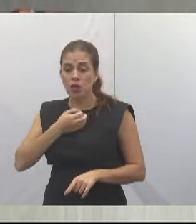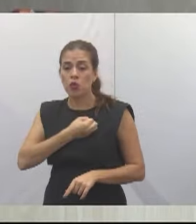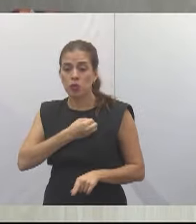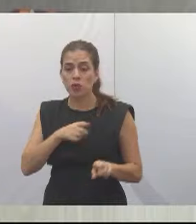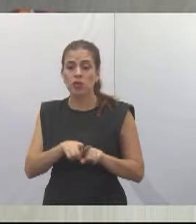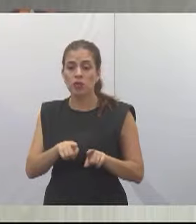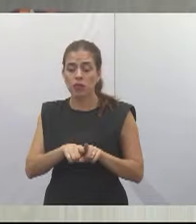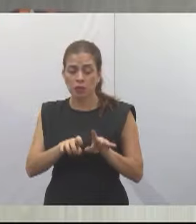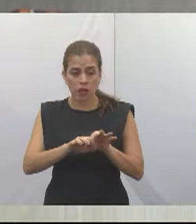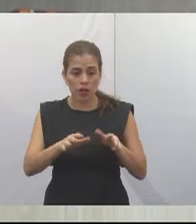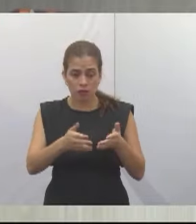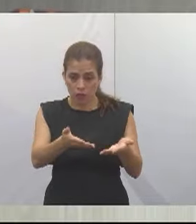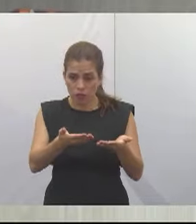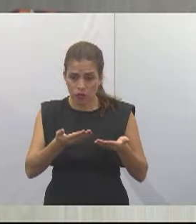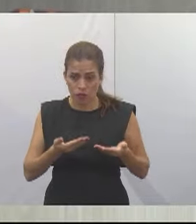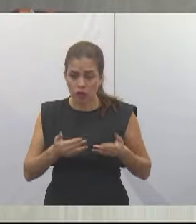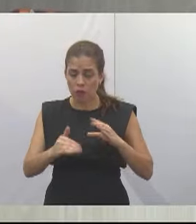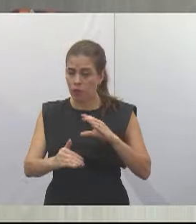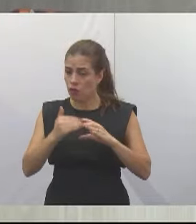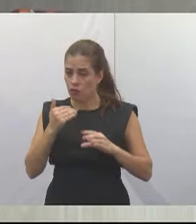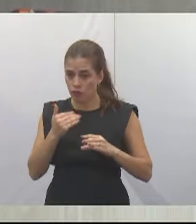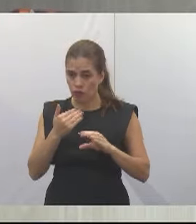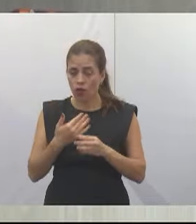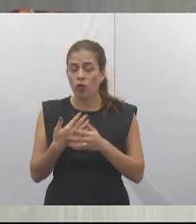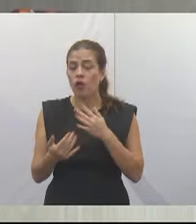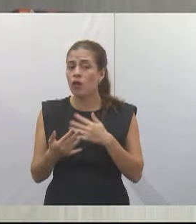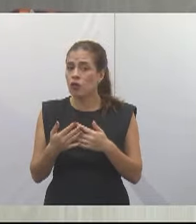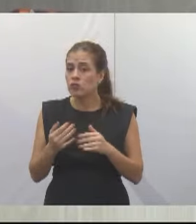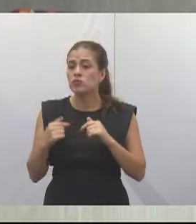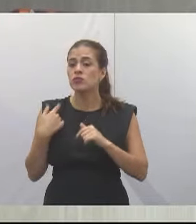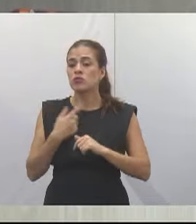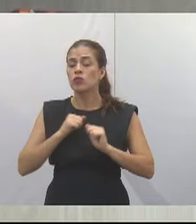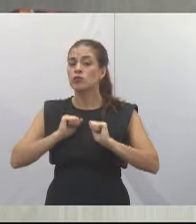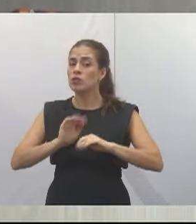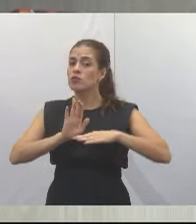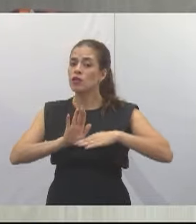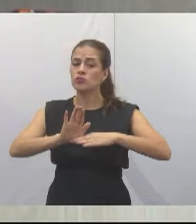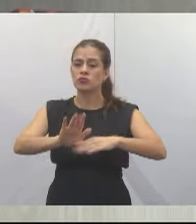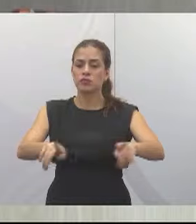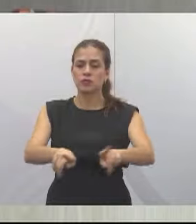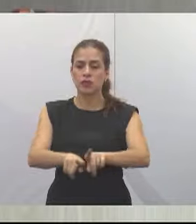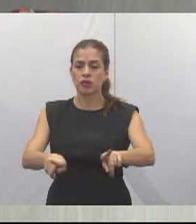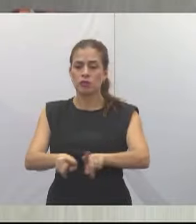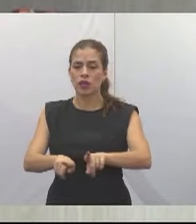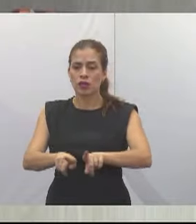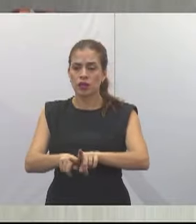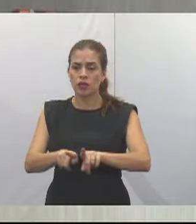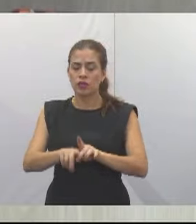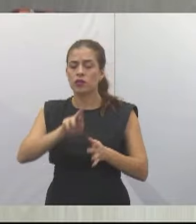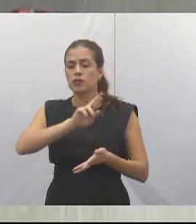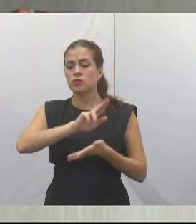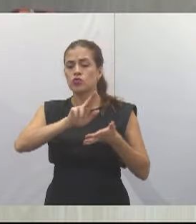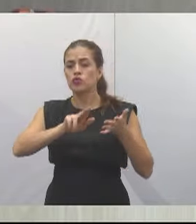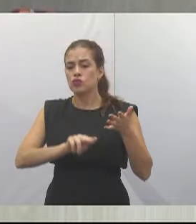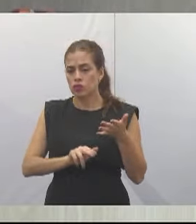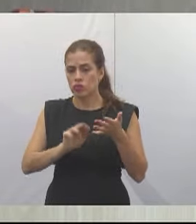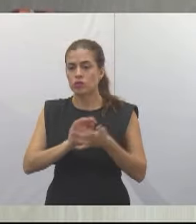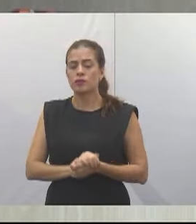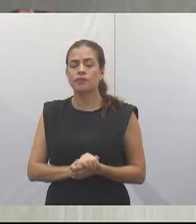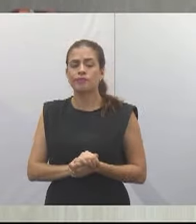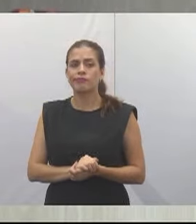à vontade, para entrar em contato e qualquer coisa que a gente possa auxiliar também nessas questões. Essas